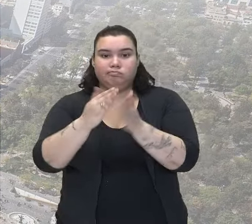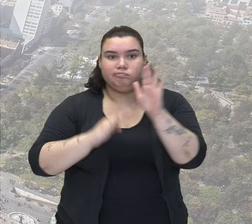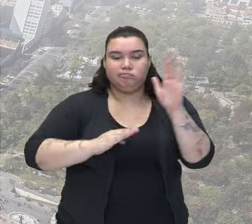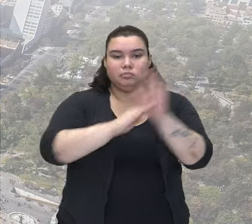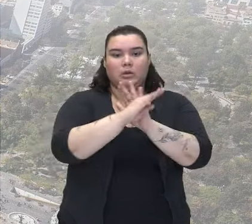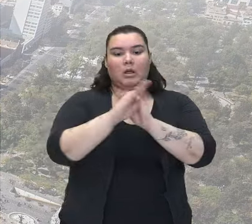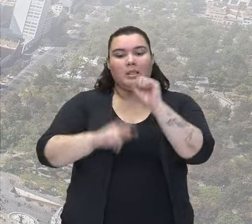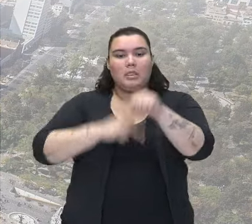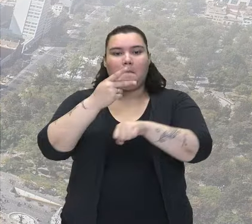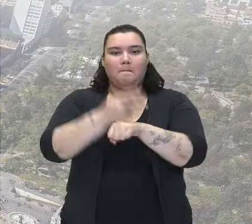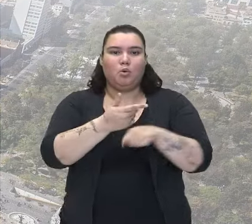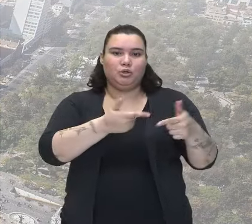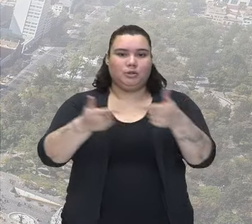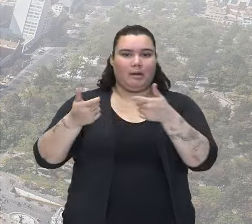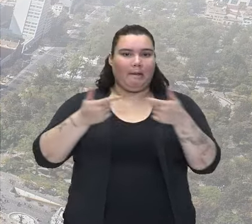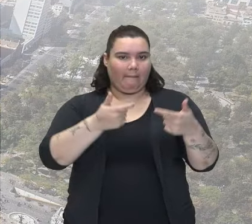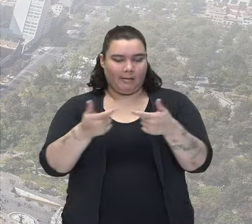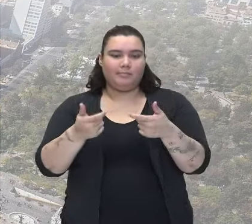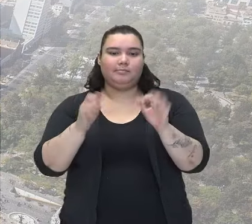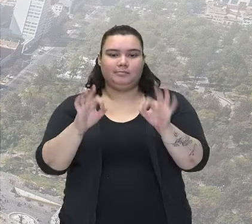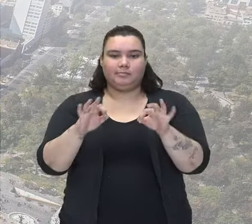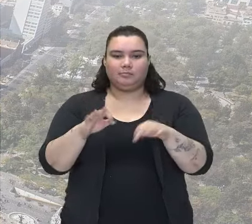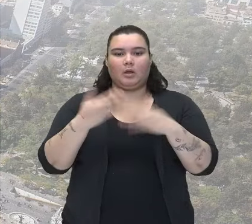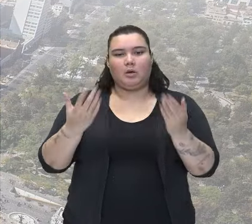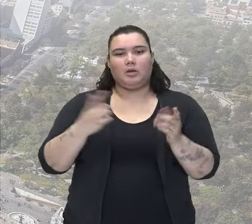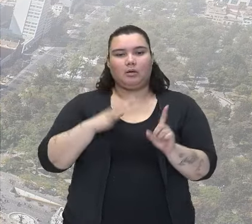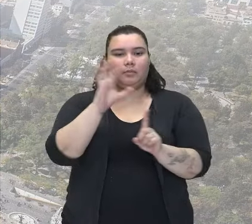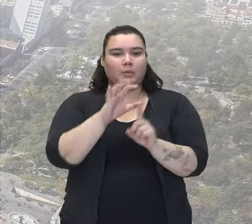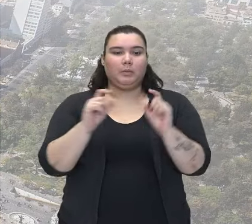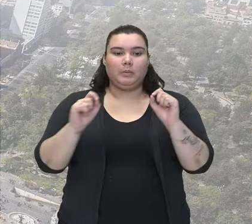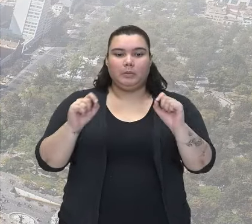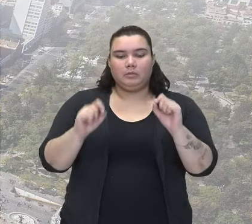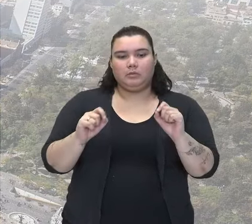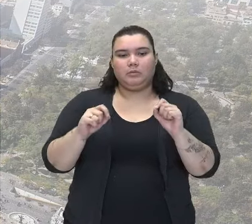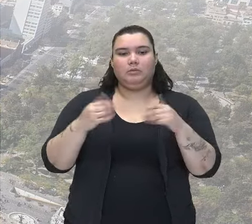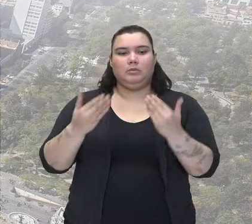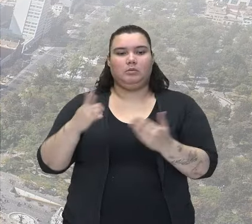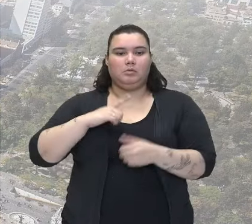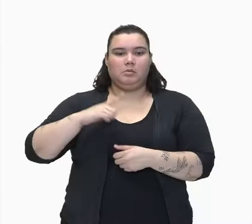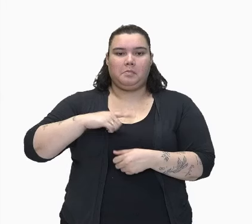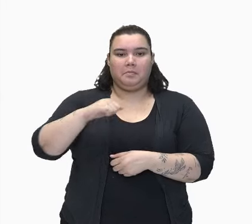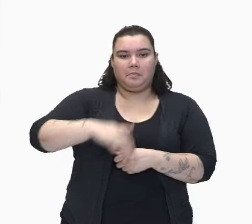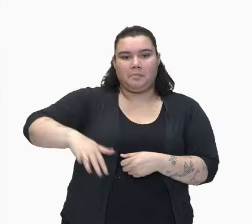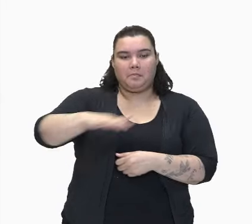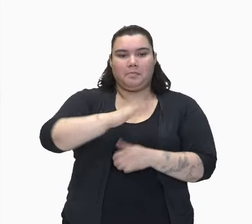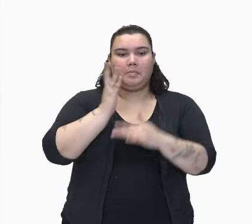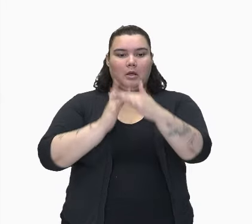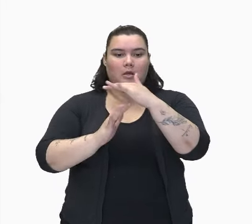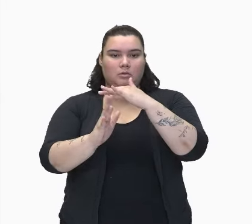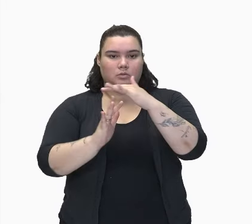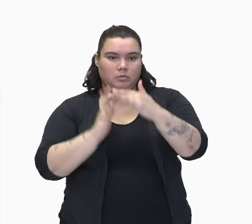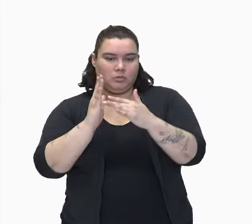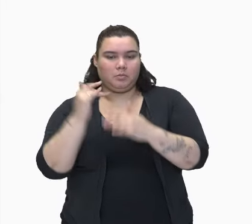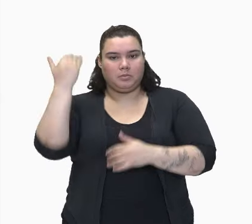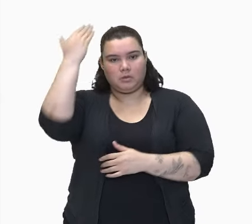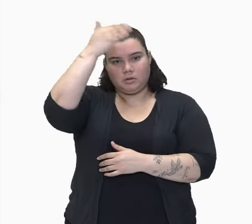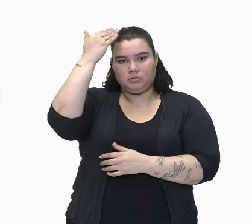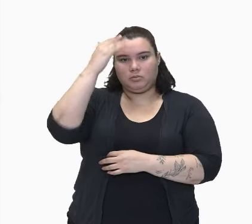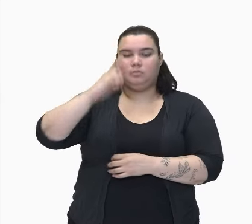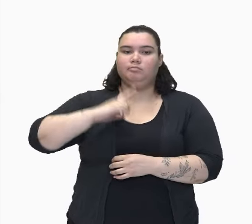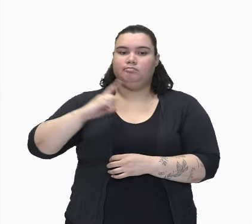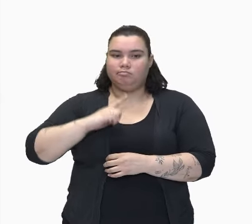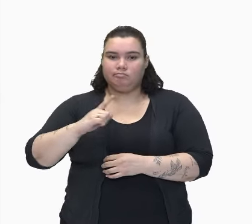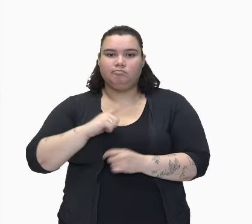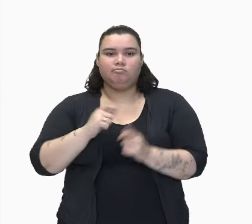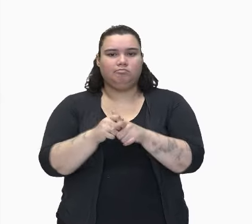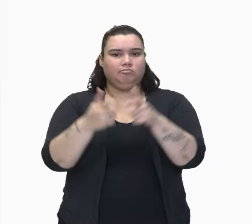do pós-guerra. E isso acabou influenciando o quê? Nos fluxos migratórios no México, que ocorreram aí muitos fluxos